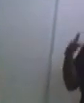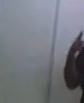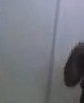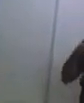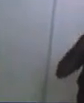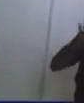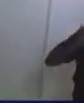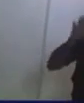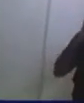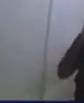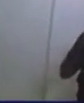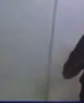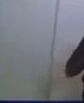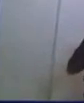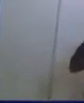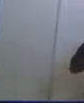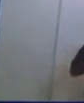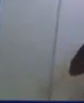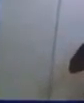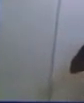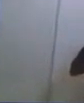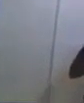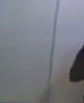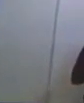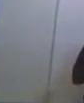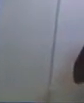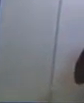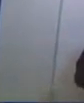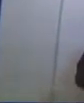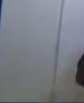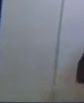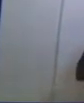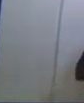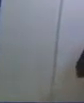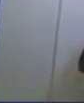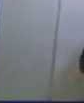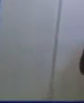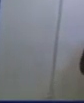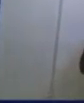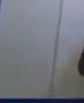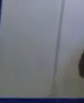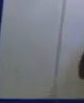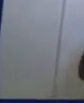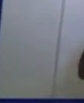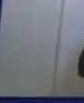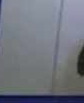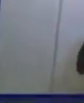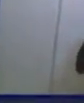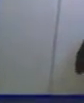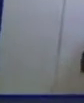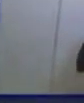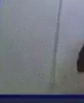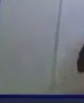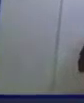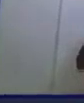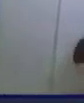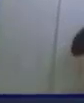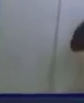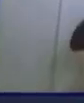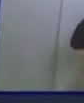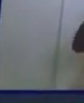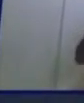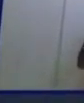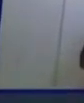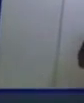nos termos do voto do relator, vencidos os ministros Tarcísio Vieira de Carvalho Neto e Luiz